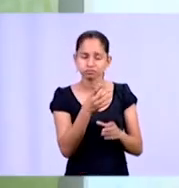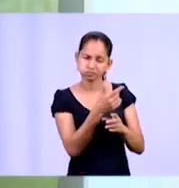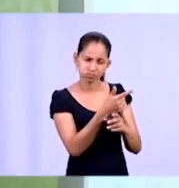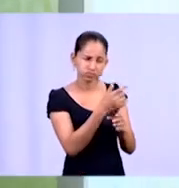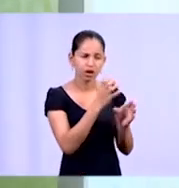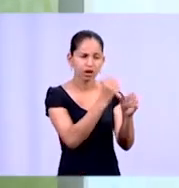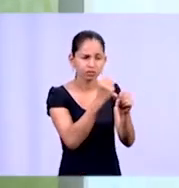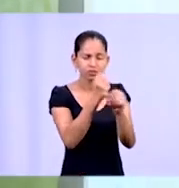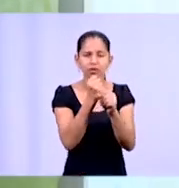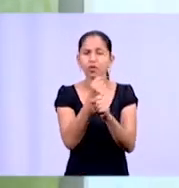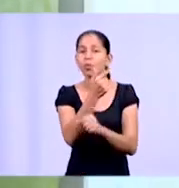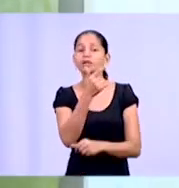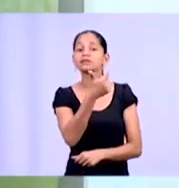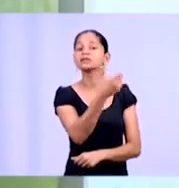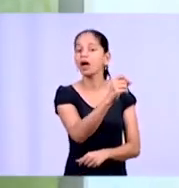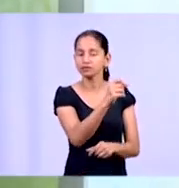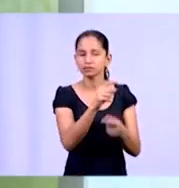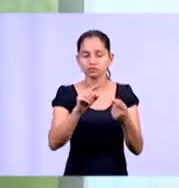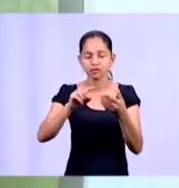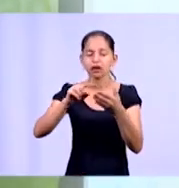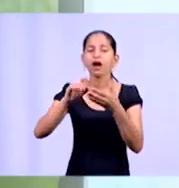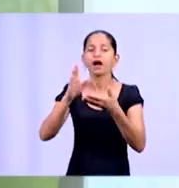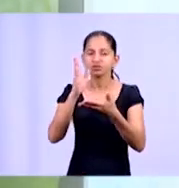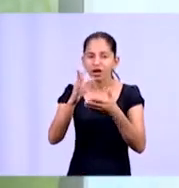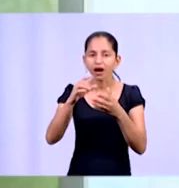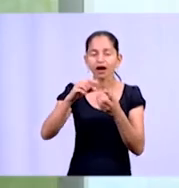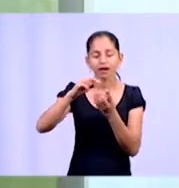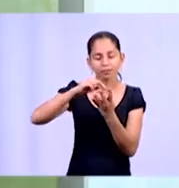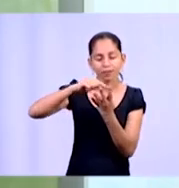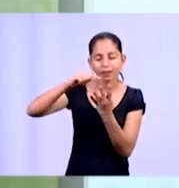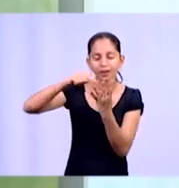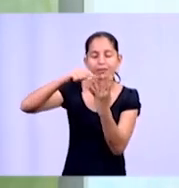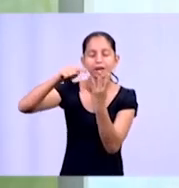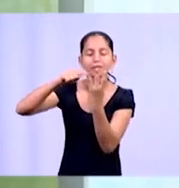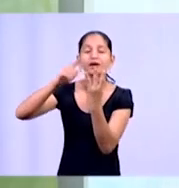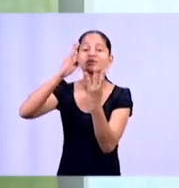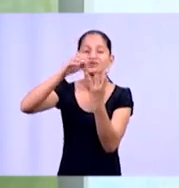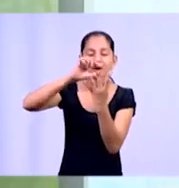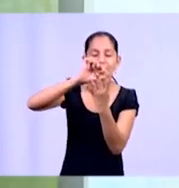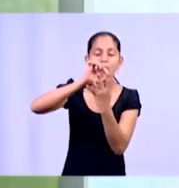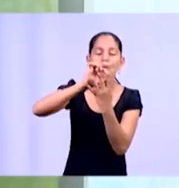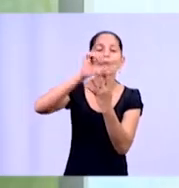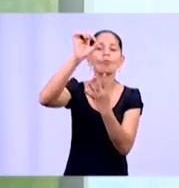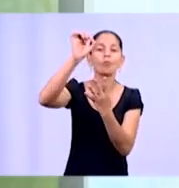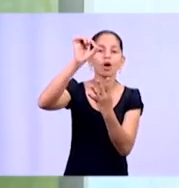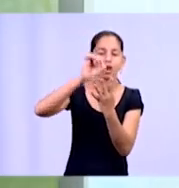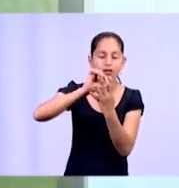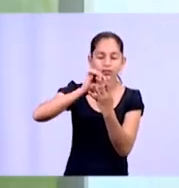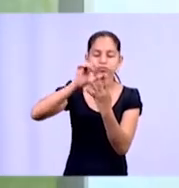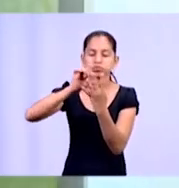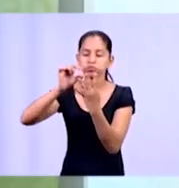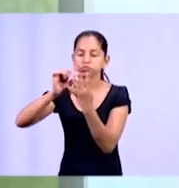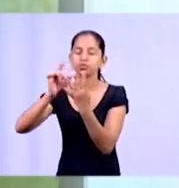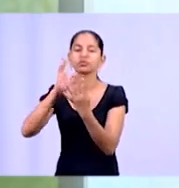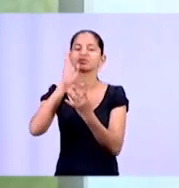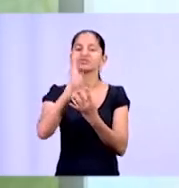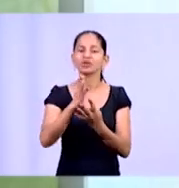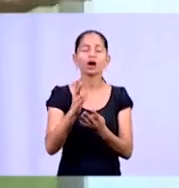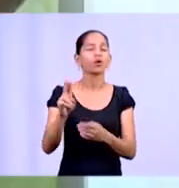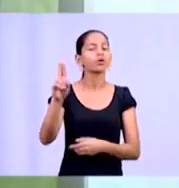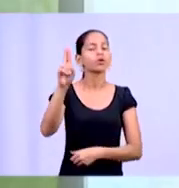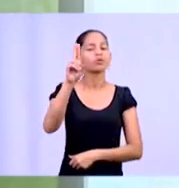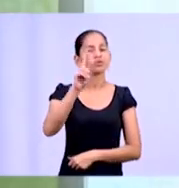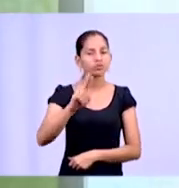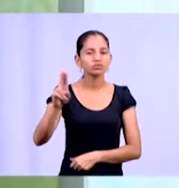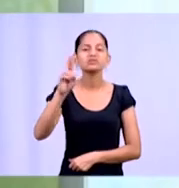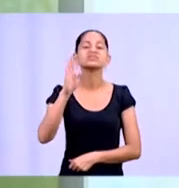vai uma bolinha para o lado. 1, 2, 3, contou mais 10, outra bolinha. 1, 2, 3. Então é um mecanismo bem interessante. E muita gente utiliza hoje. Tem